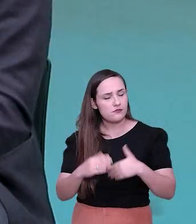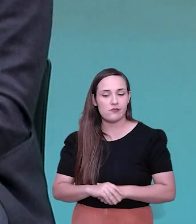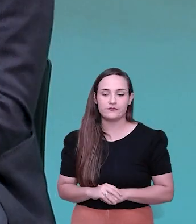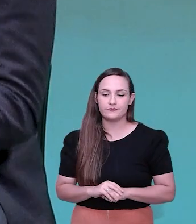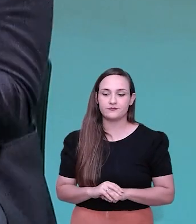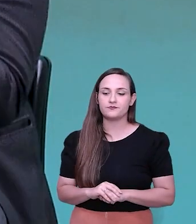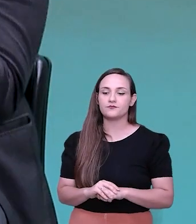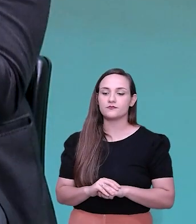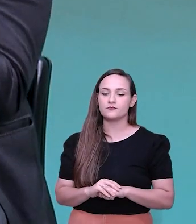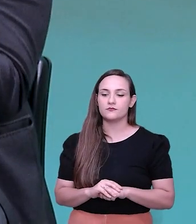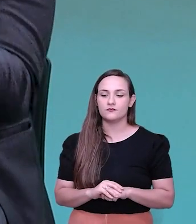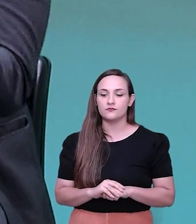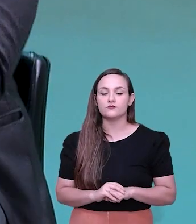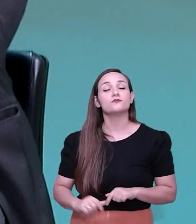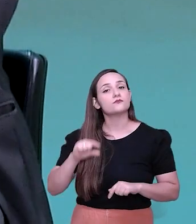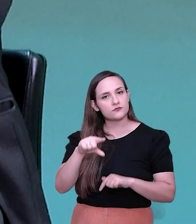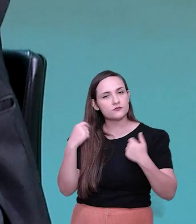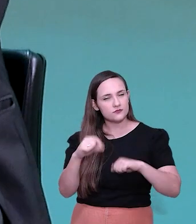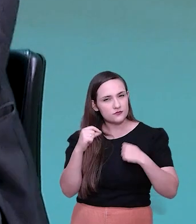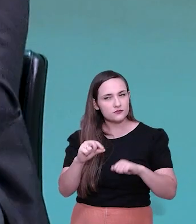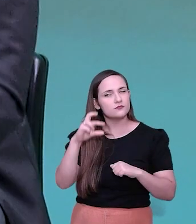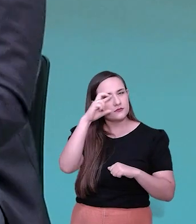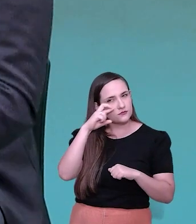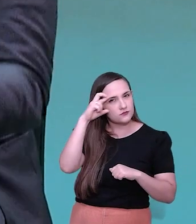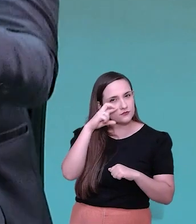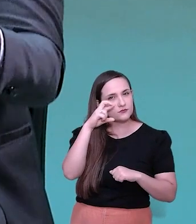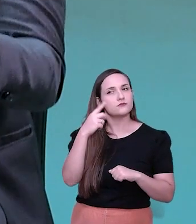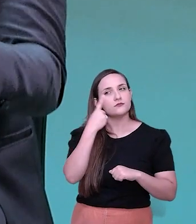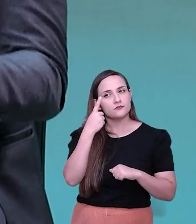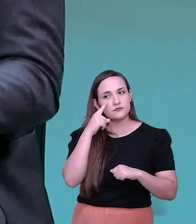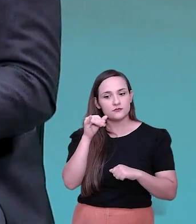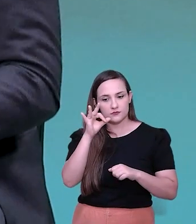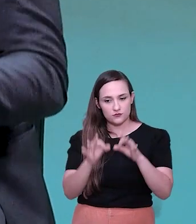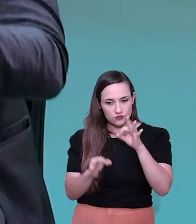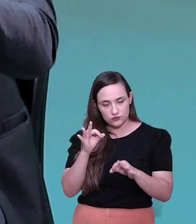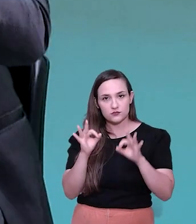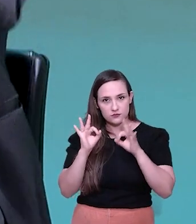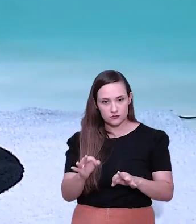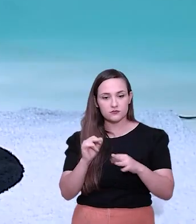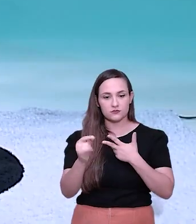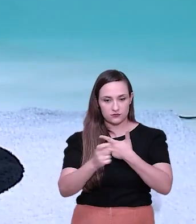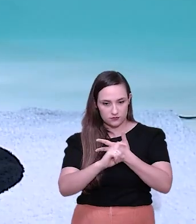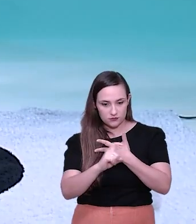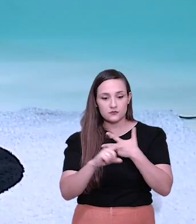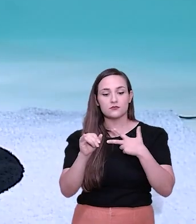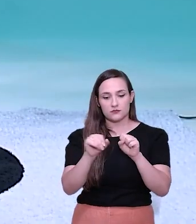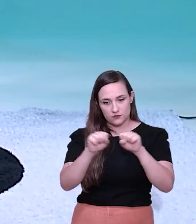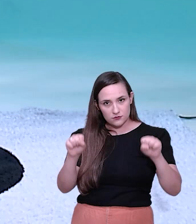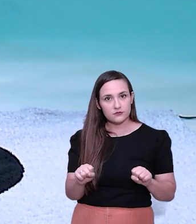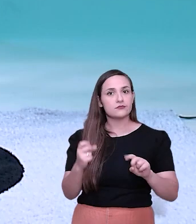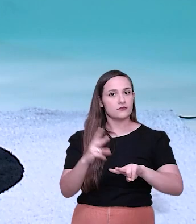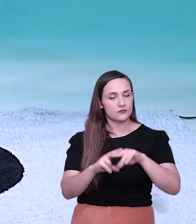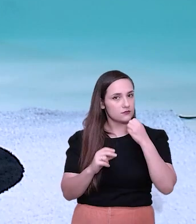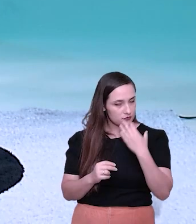atualmente? Além de você fiscalizar o trabalho do judiciário, do executivo, do sistema prisional como um